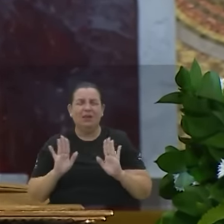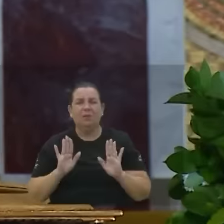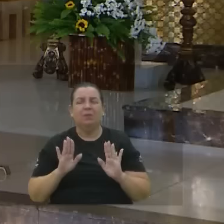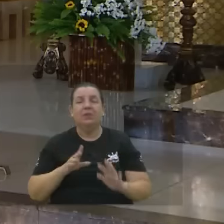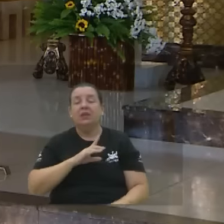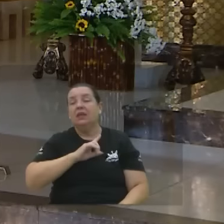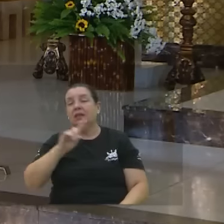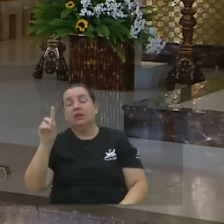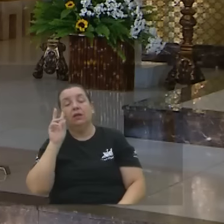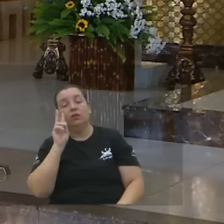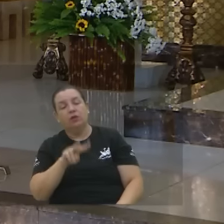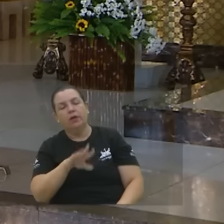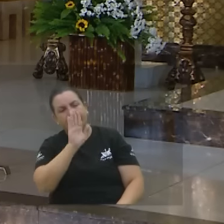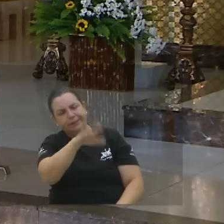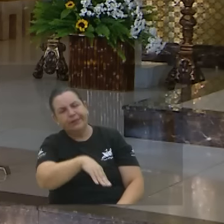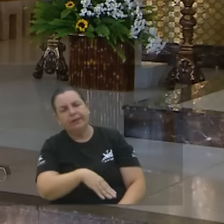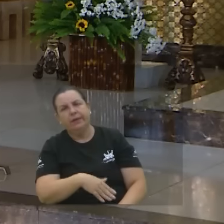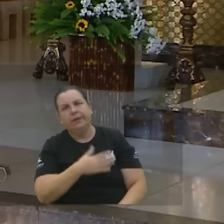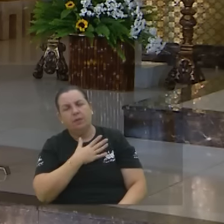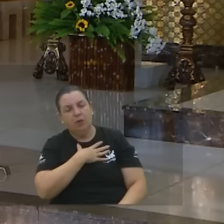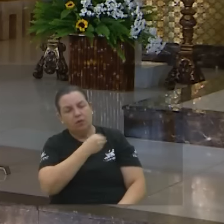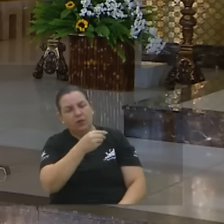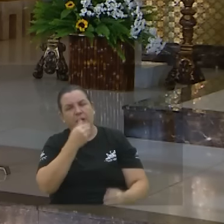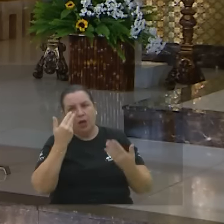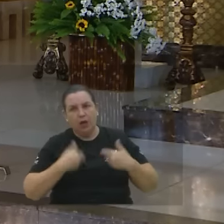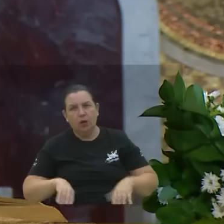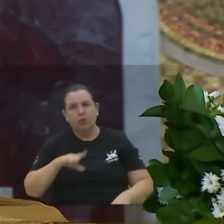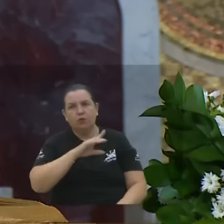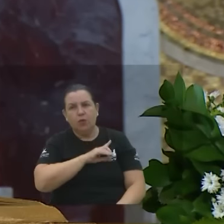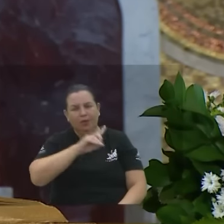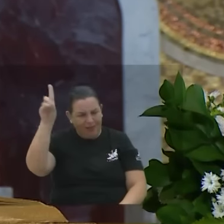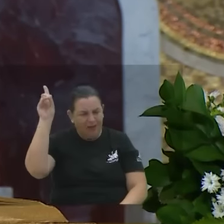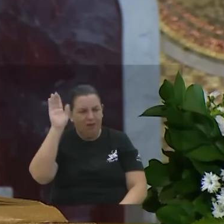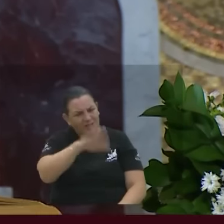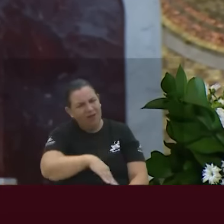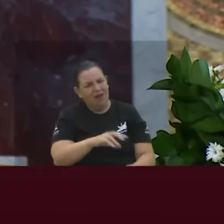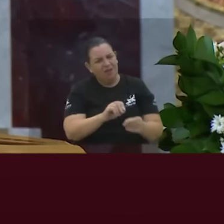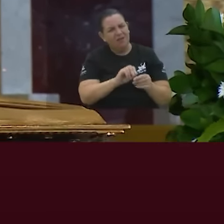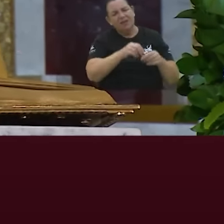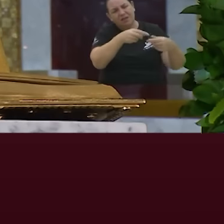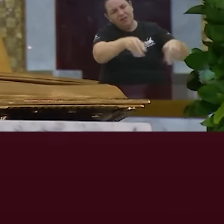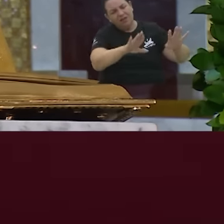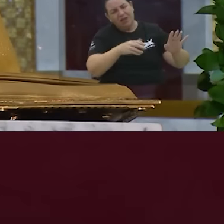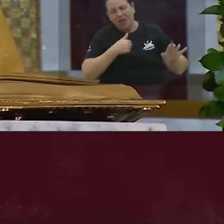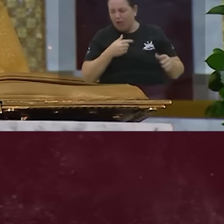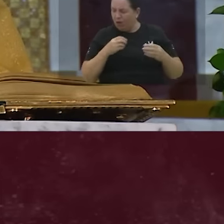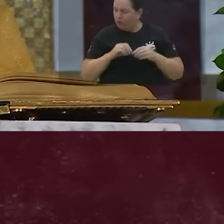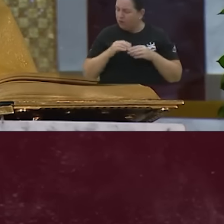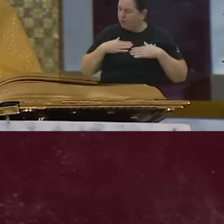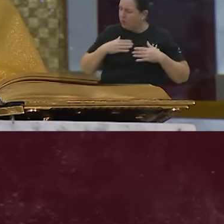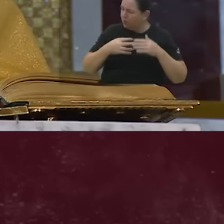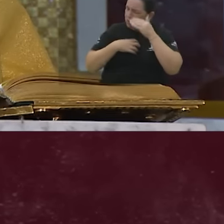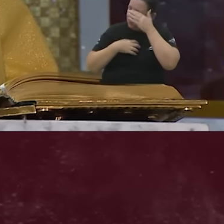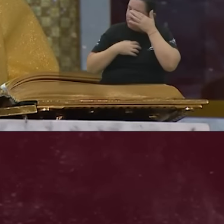vira e fala assim: meu filho, deixa eu ser Deus, faça teu papel, deixa eu fazer do meu